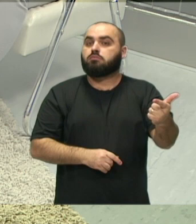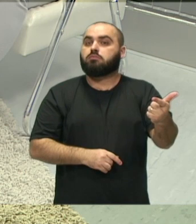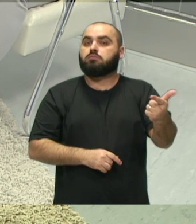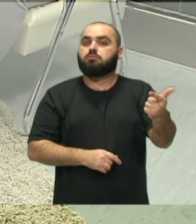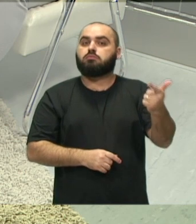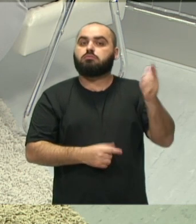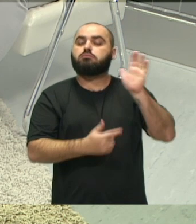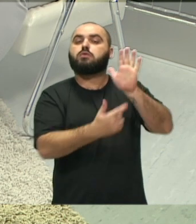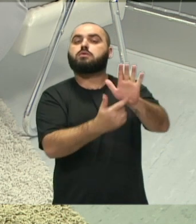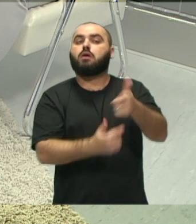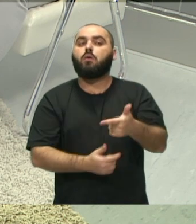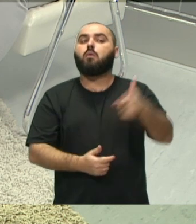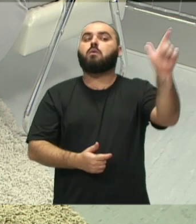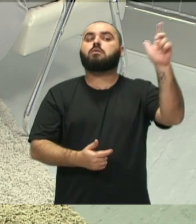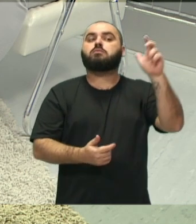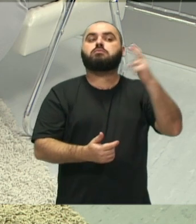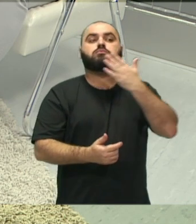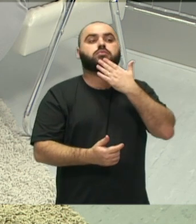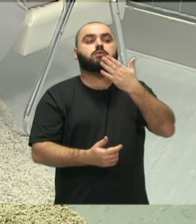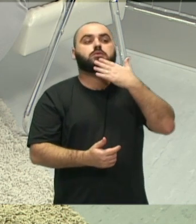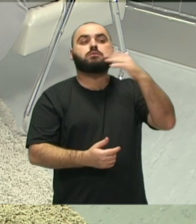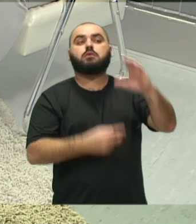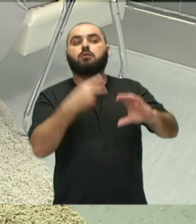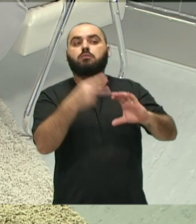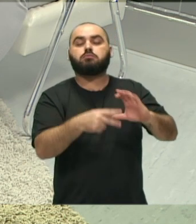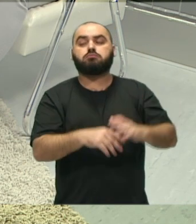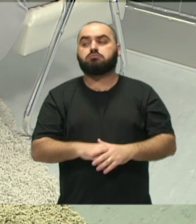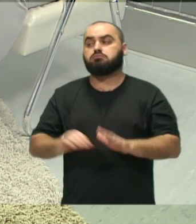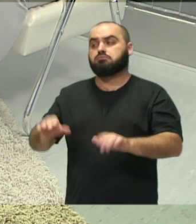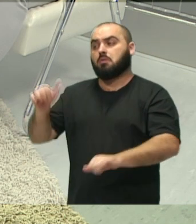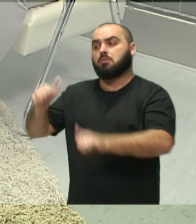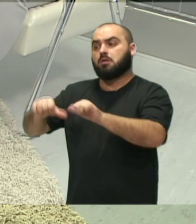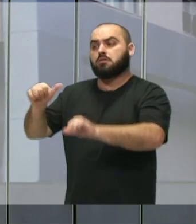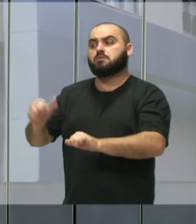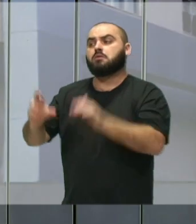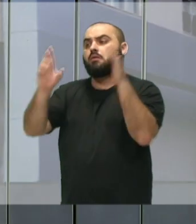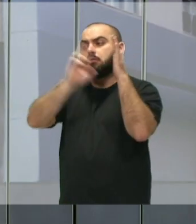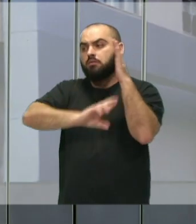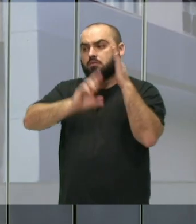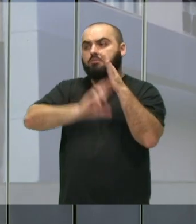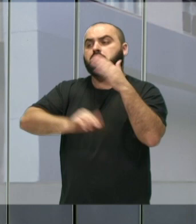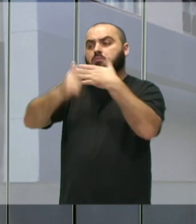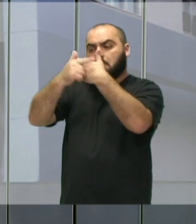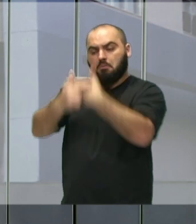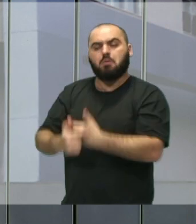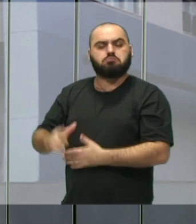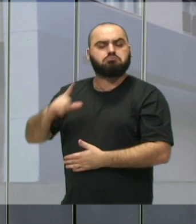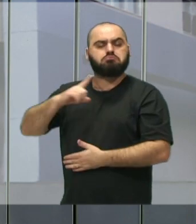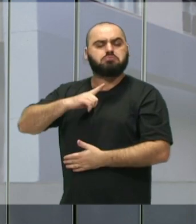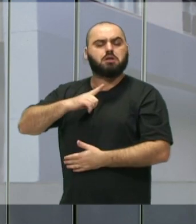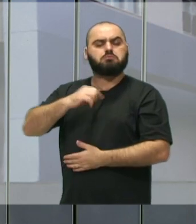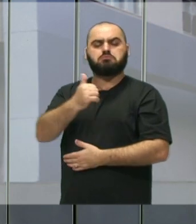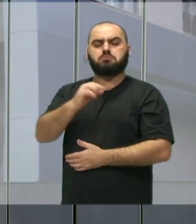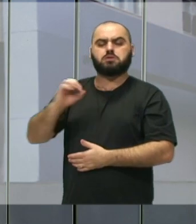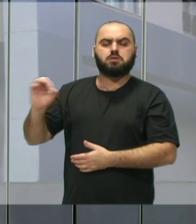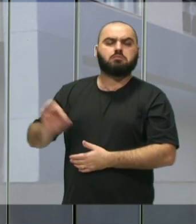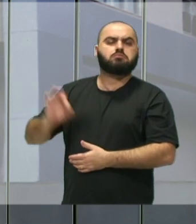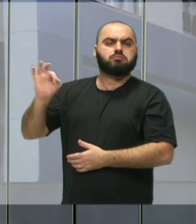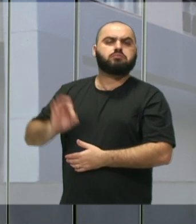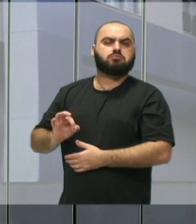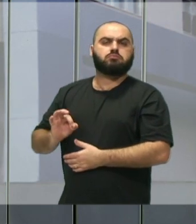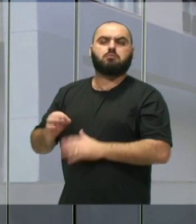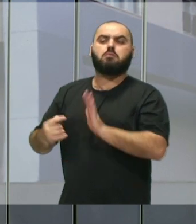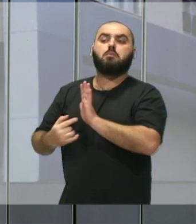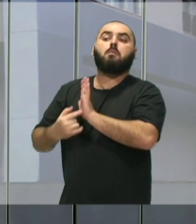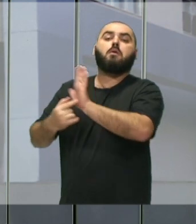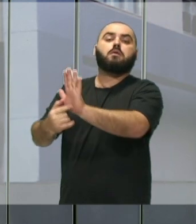incidir algum outro tipo de medida aqui da Câmara? Eu analiso que o relatório cumpriu o seu papel. O relatório cumpriu o seu papel de